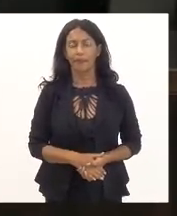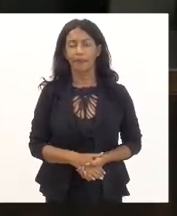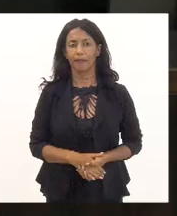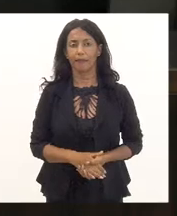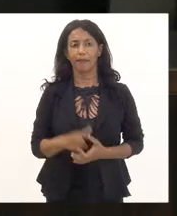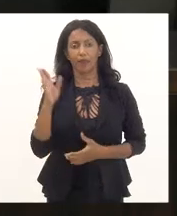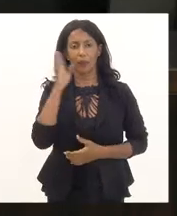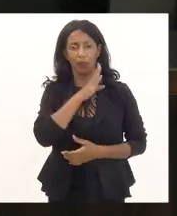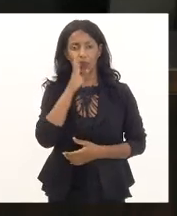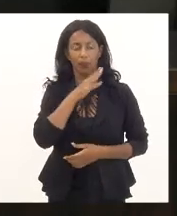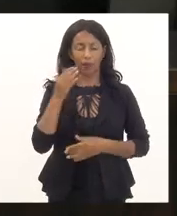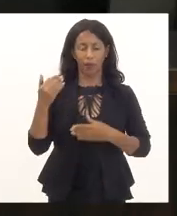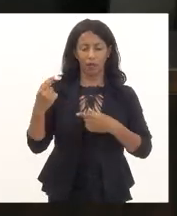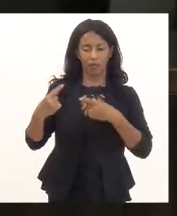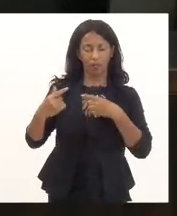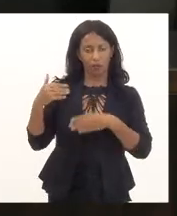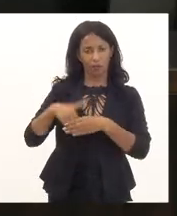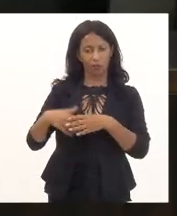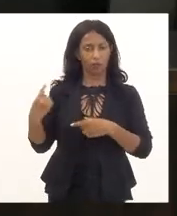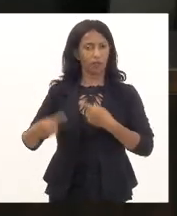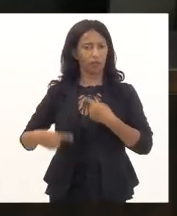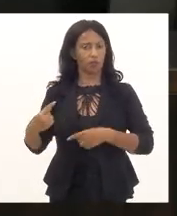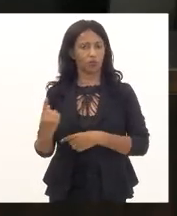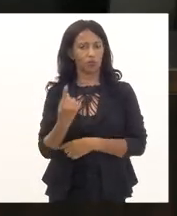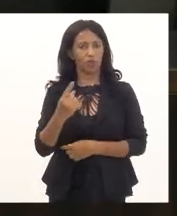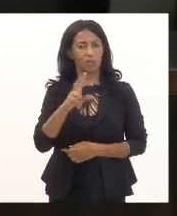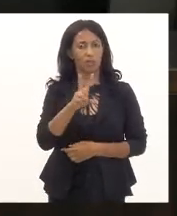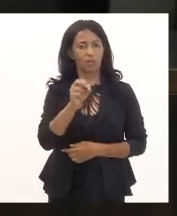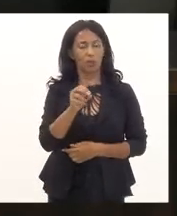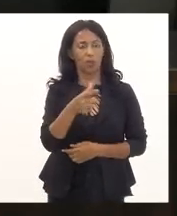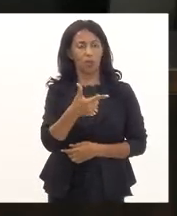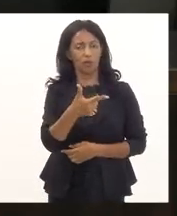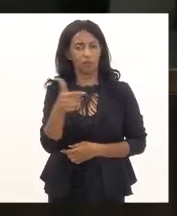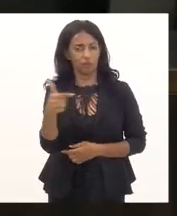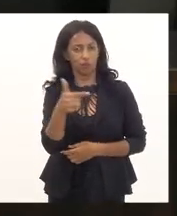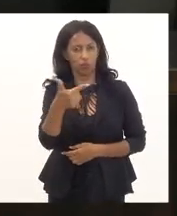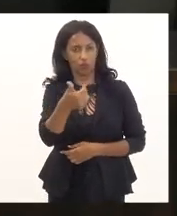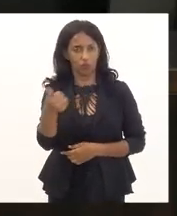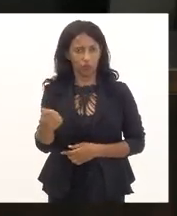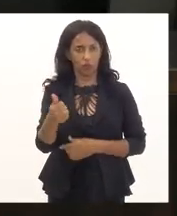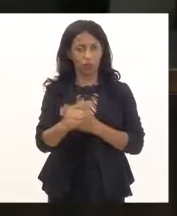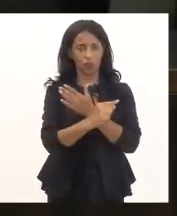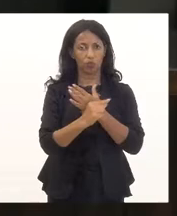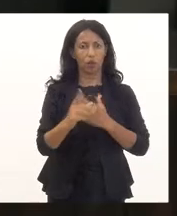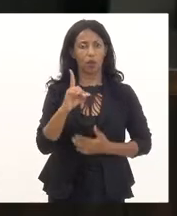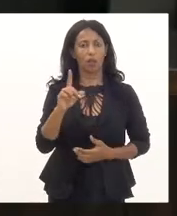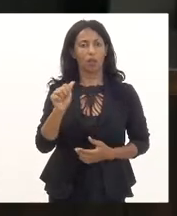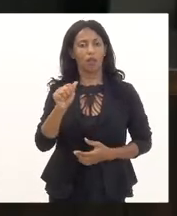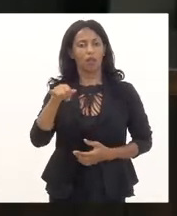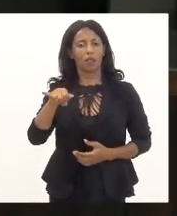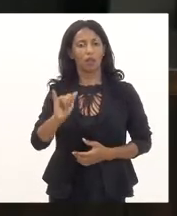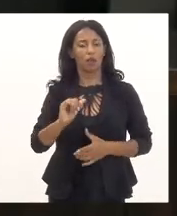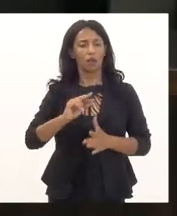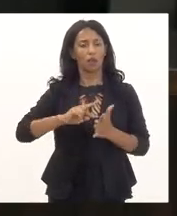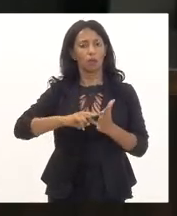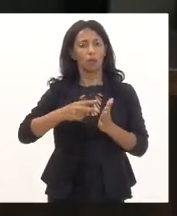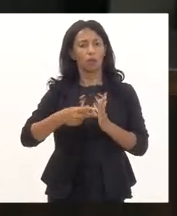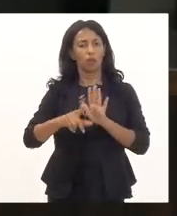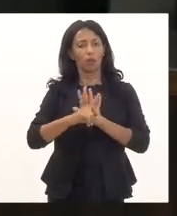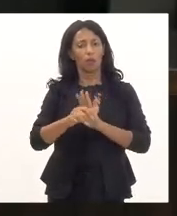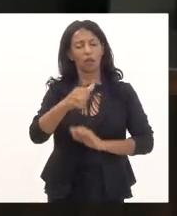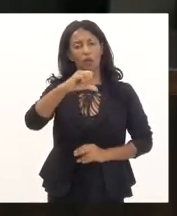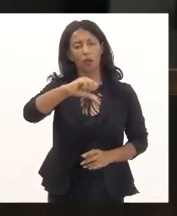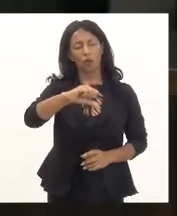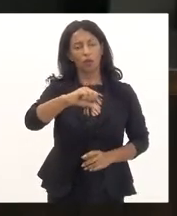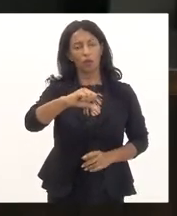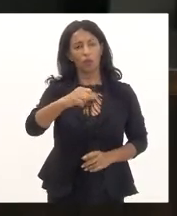Em regime de urgência, em votação, em discussão única, projeto de lei 5022 de 21, de autoria da deputada Dani Monteiro, que altera a lei 9.223